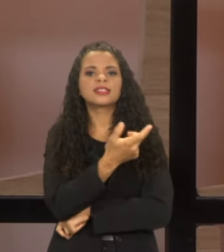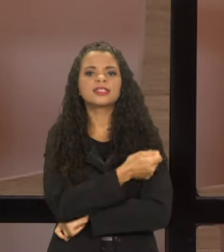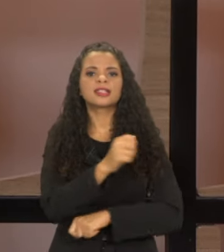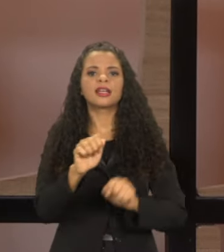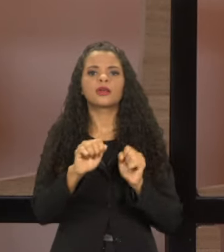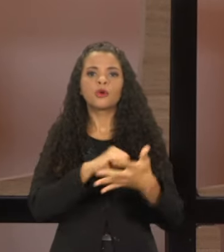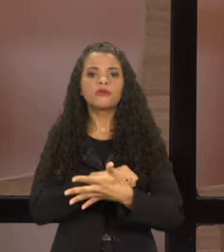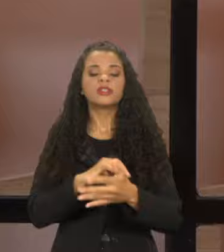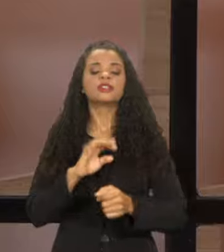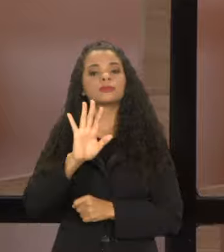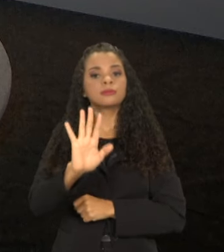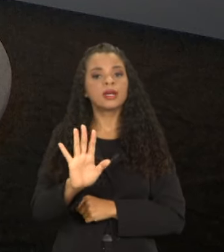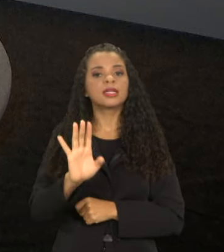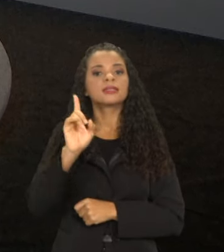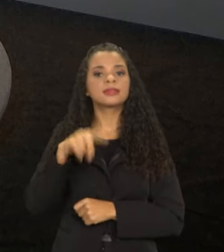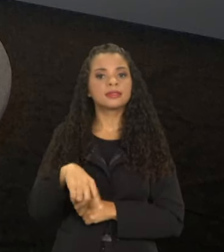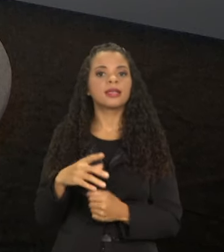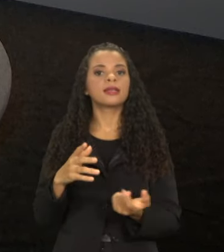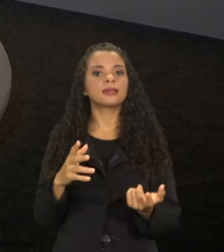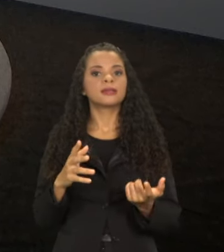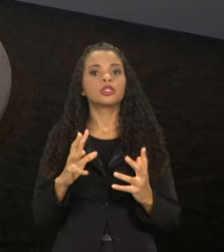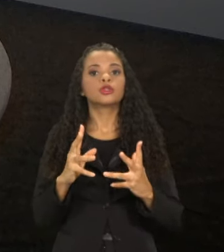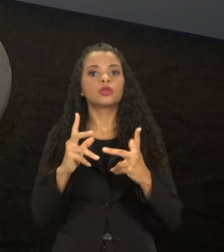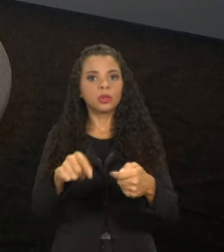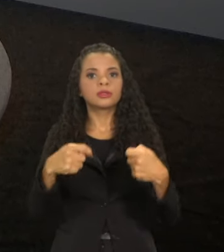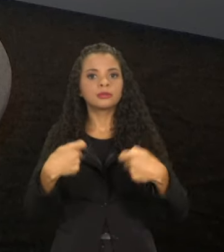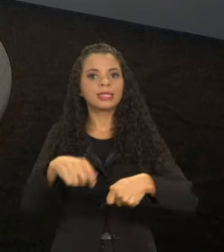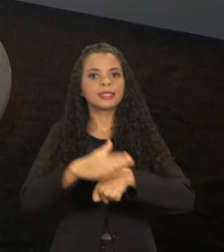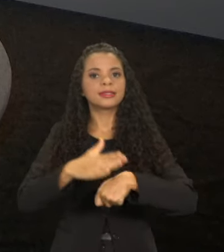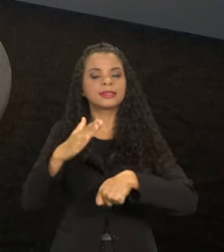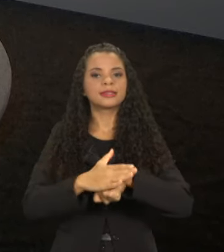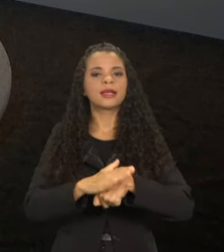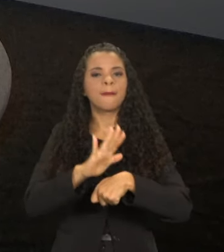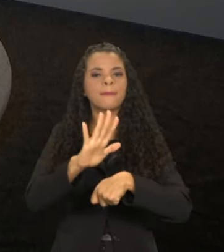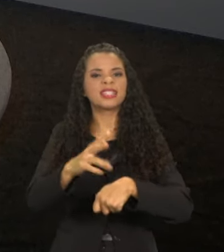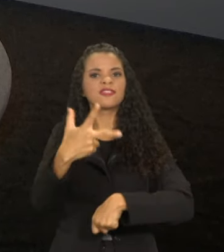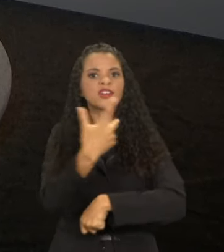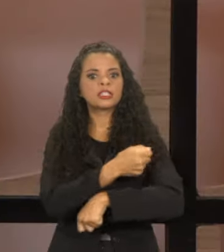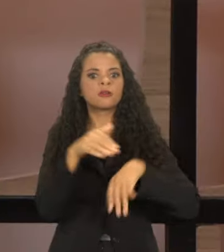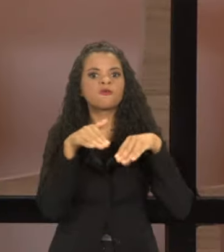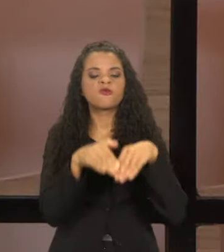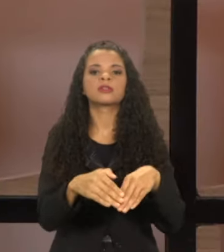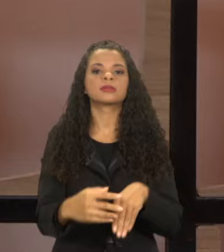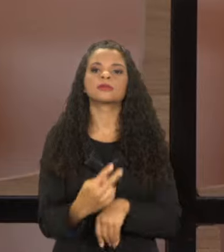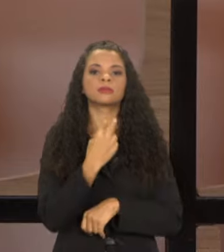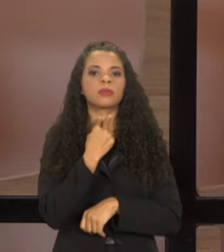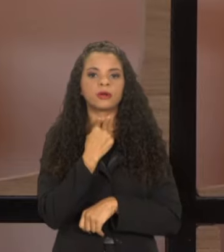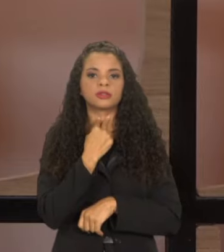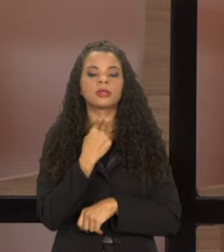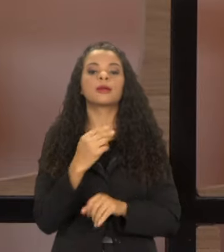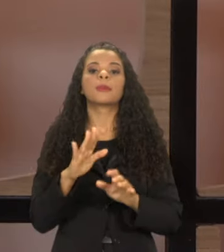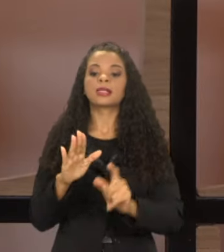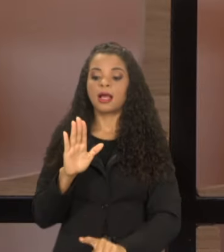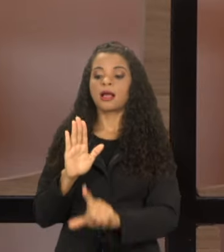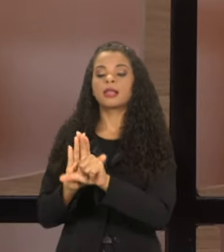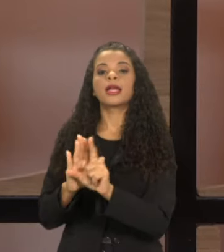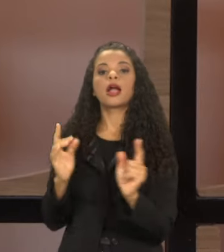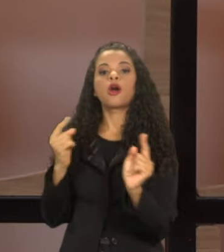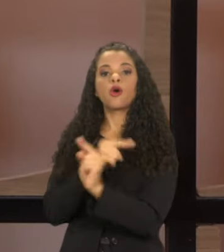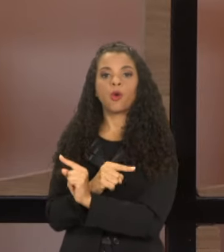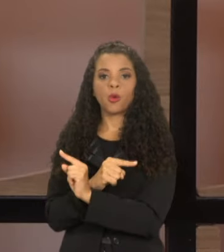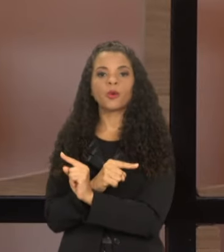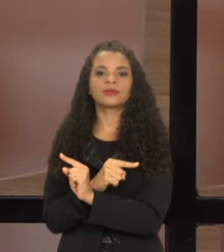compulsória, todos devem se vacinar, mas a vacinação forçada é que não pode, e a lei estabelece justamente o contrário, que ninguém pode